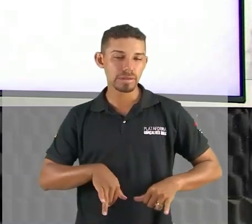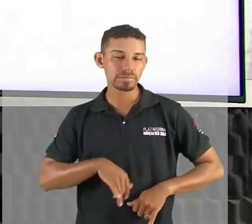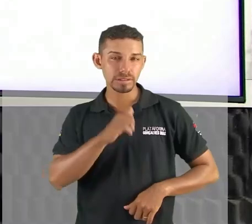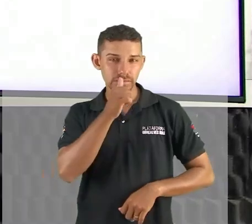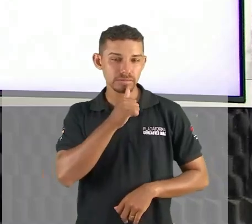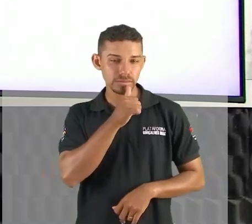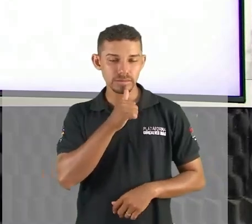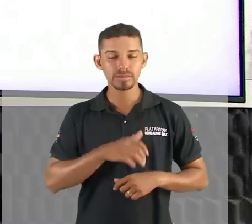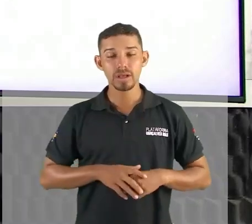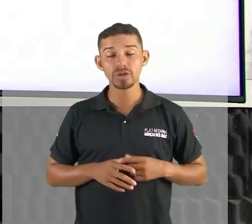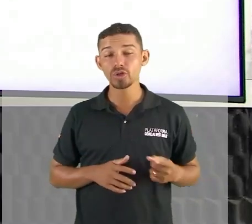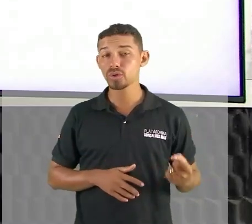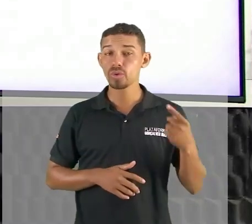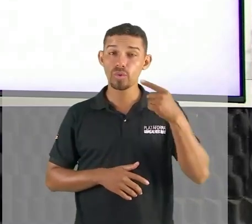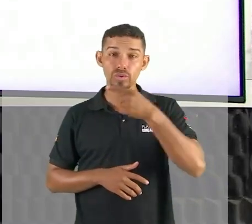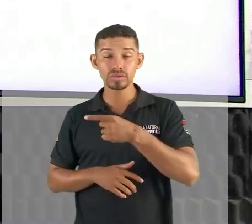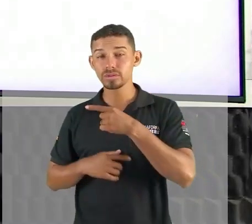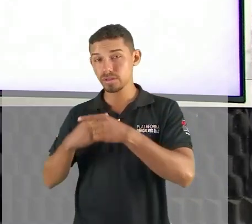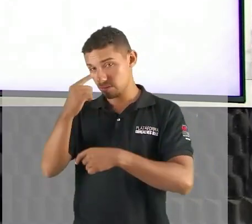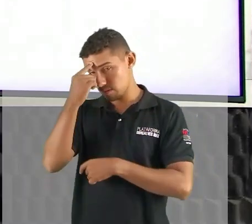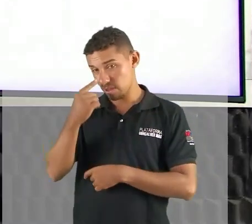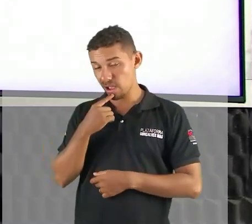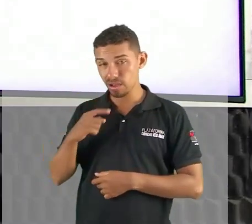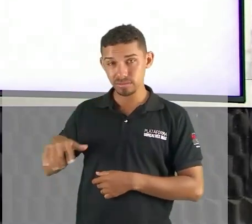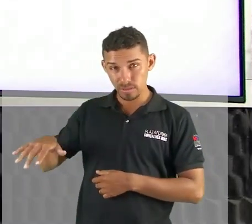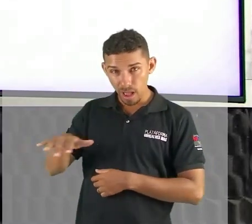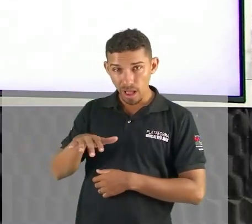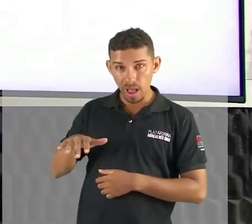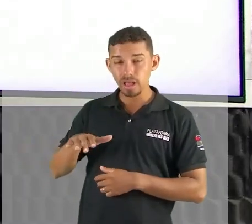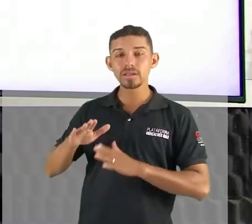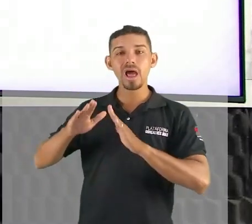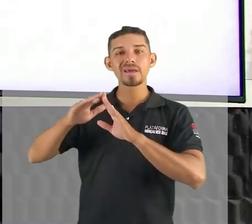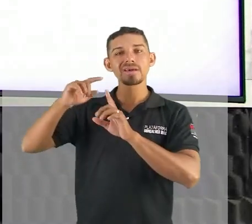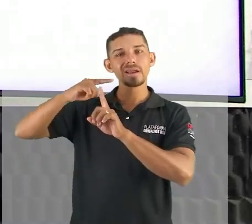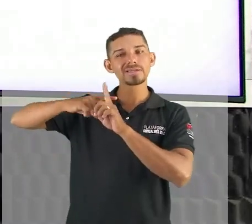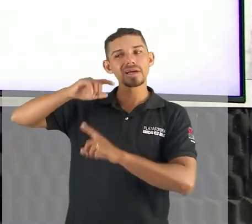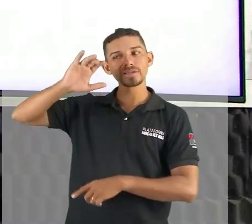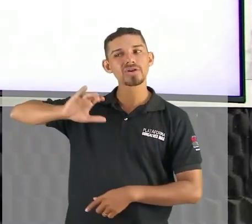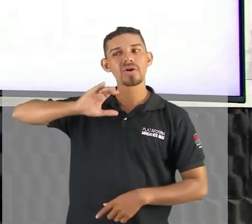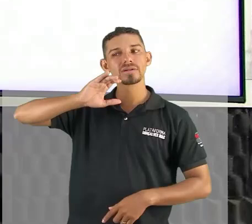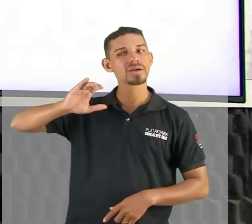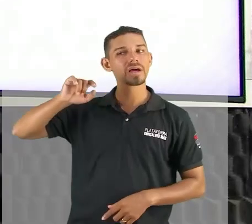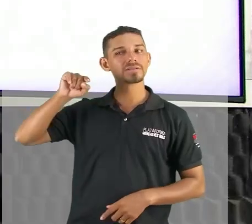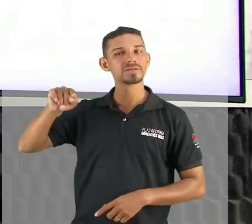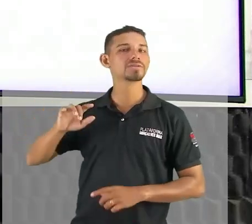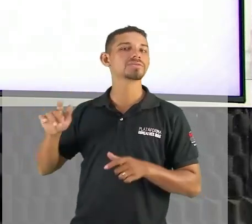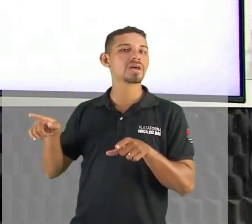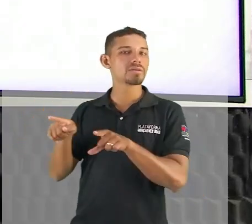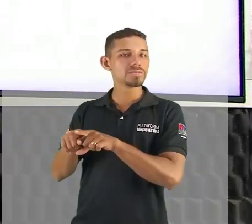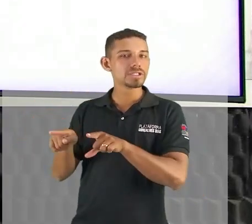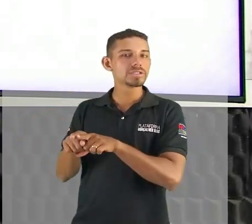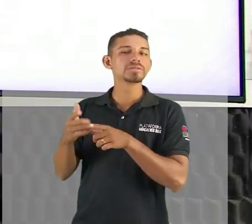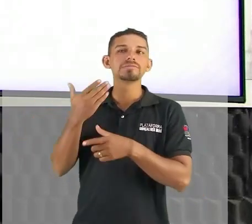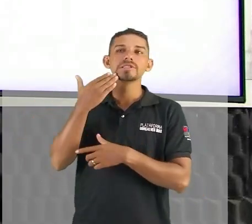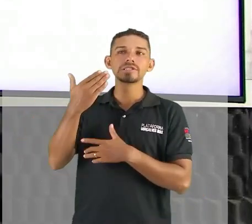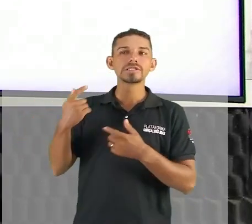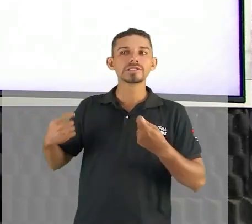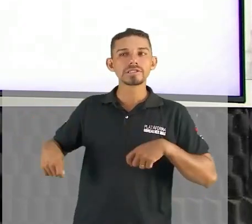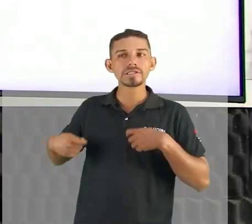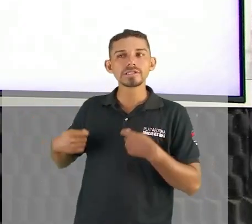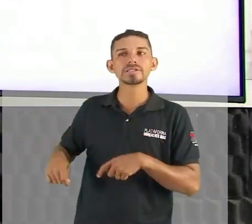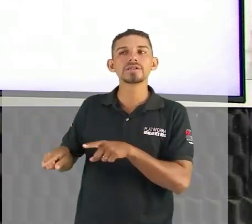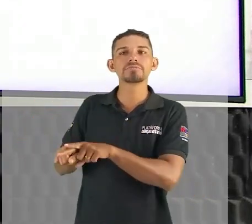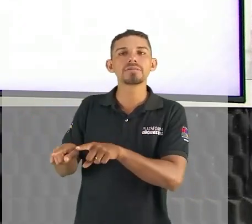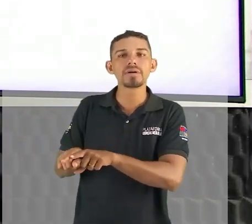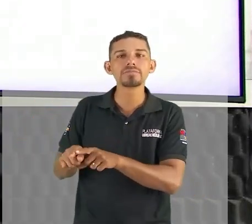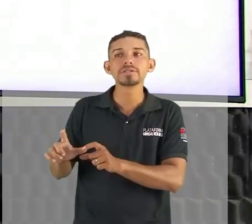própria igreja, dos segmentos religiosos, né, da Igreja Católica, que irão também colocar a necessidade